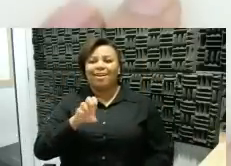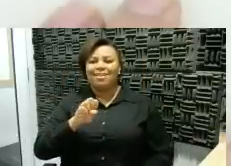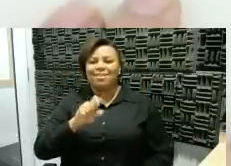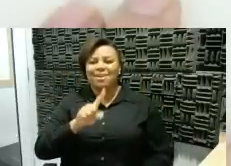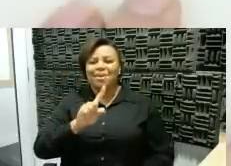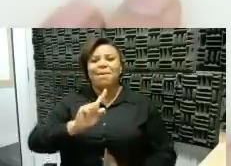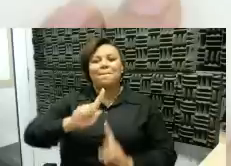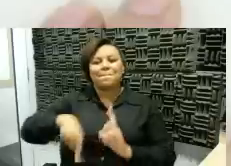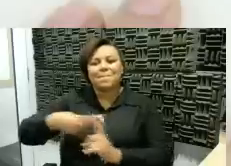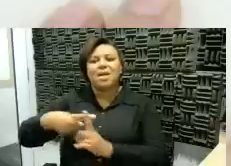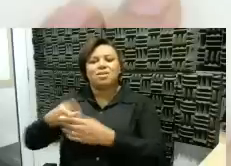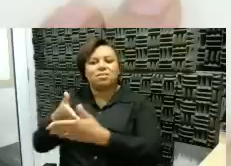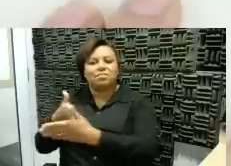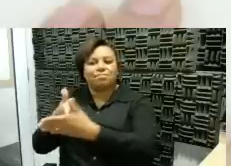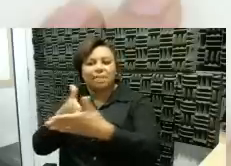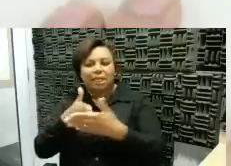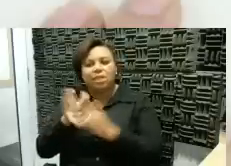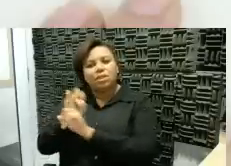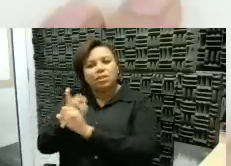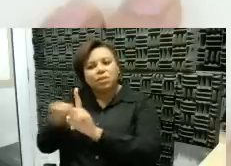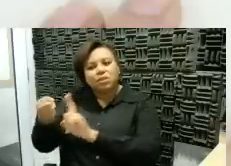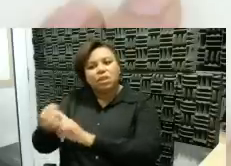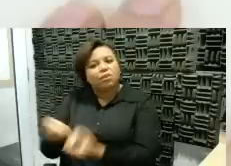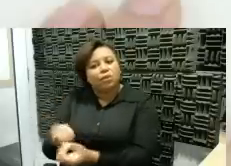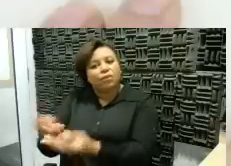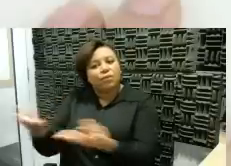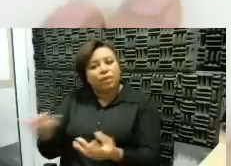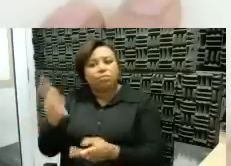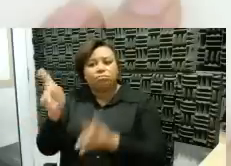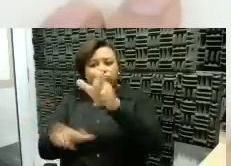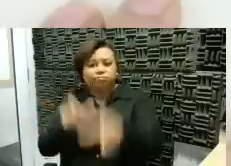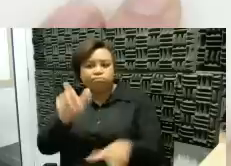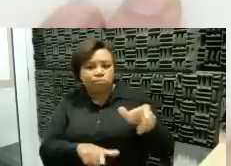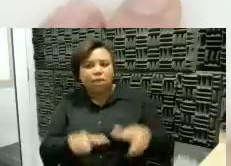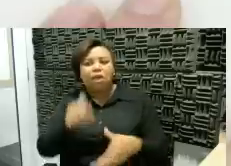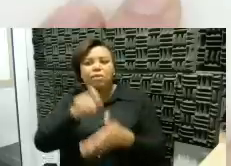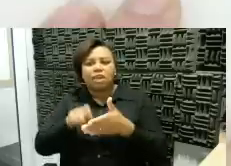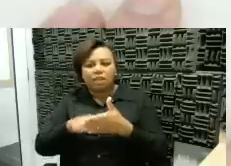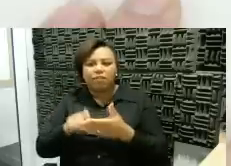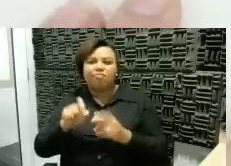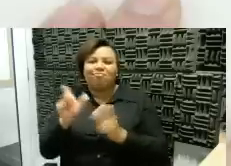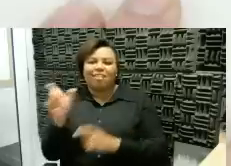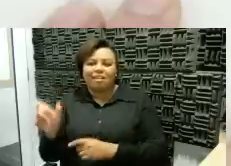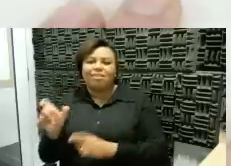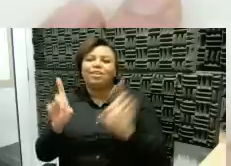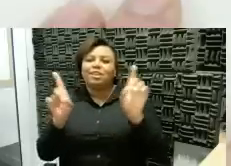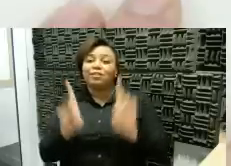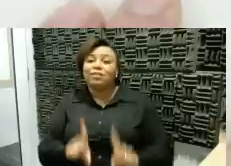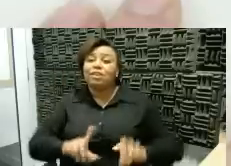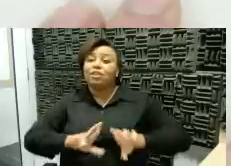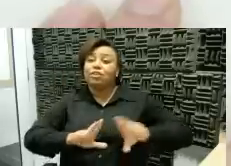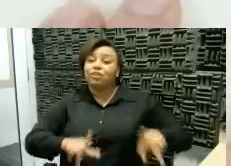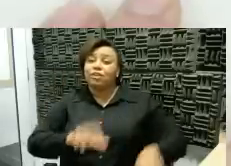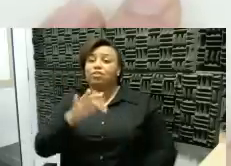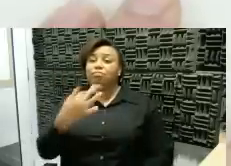a sociedade tá impondo a essas pessoas eu escrevi aqui ao lado né deficiência diferente de lesão porque a deficiência